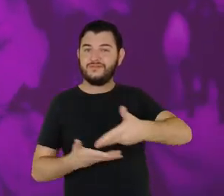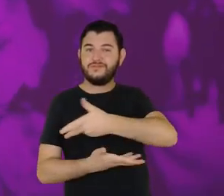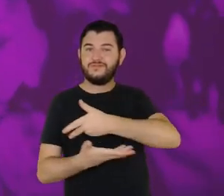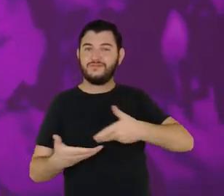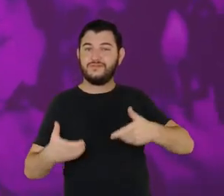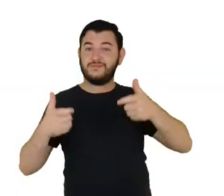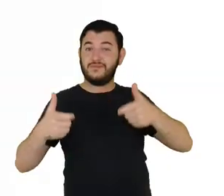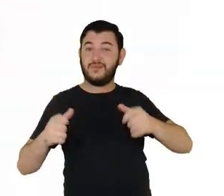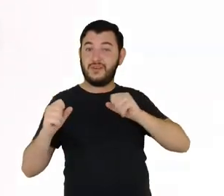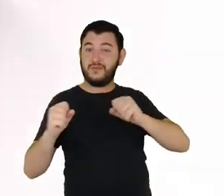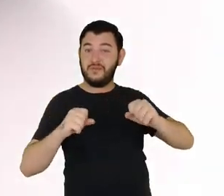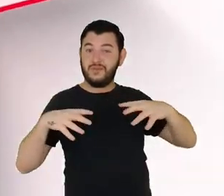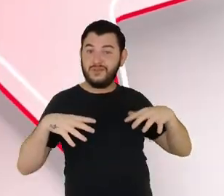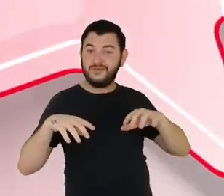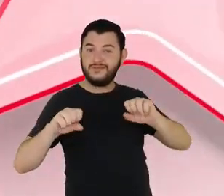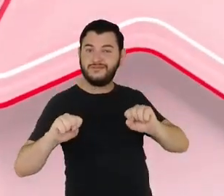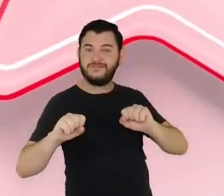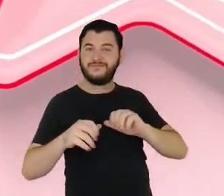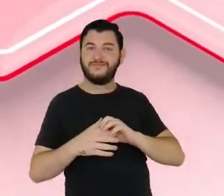poder.